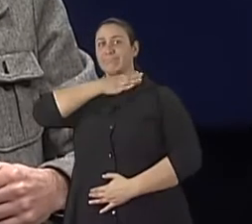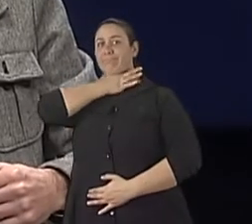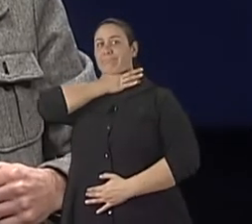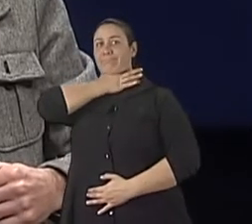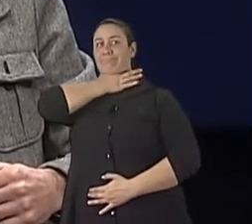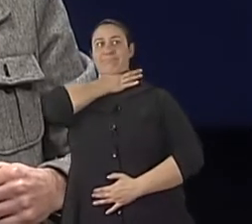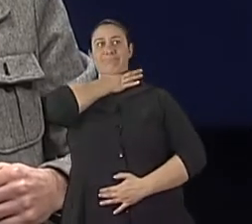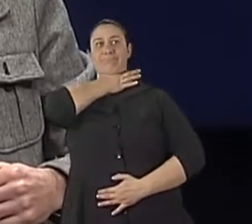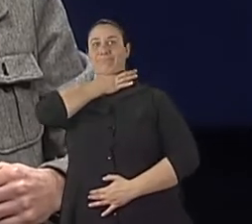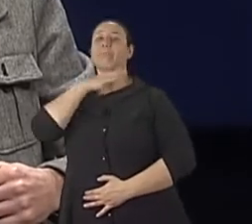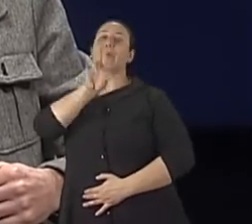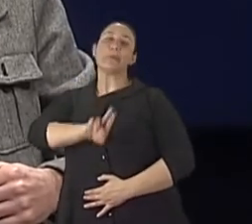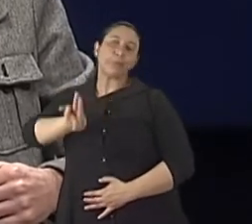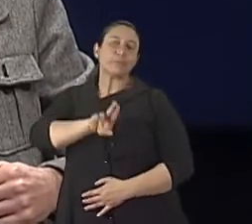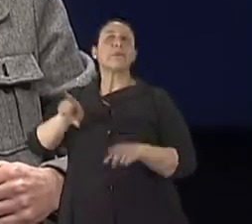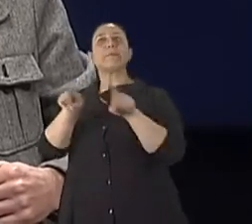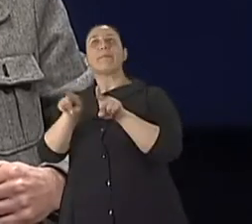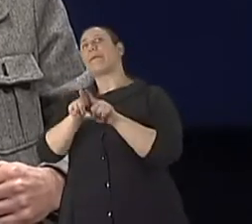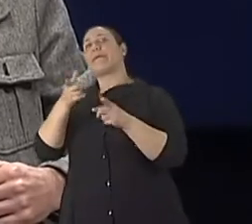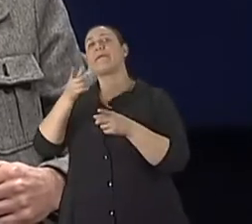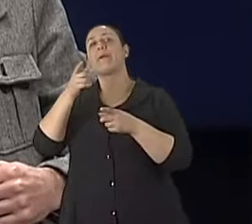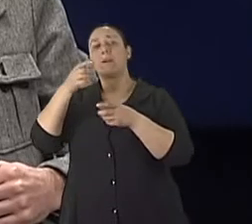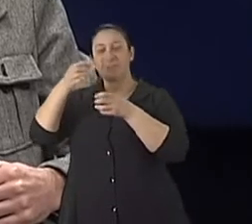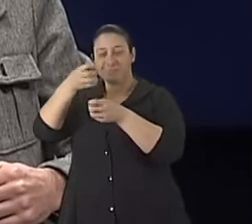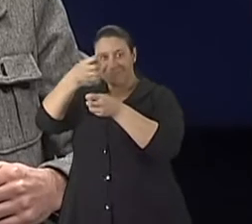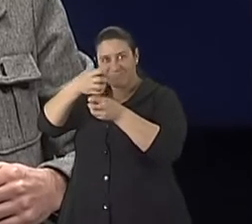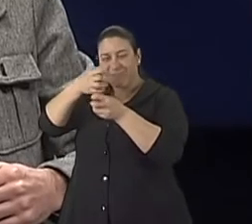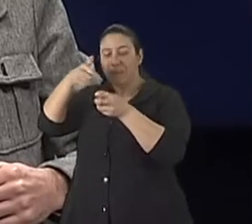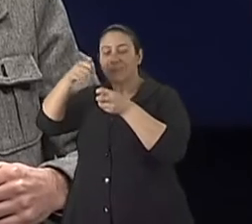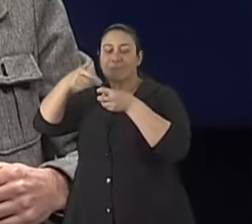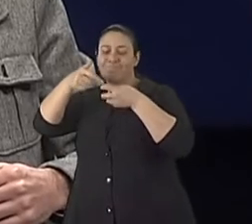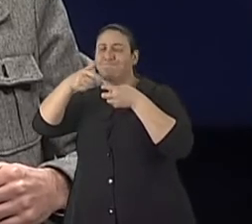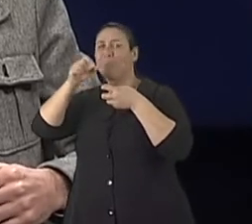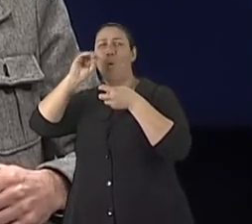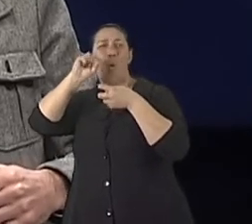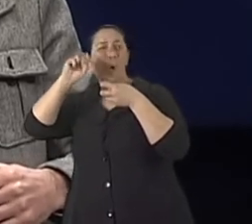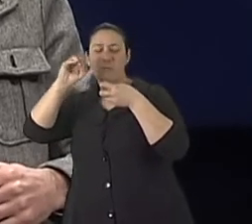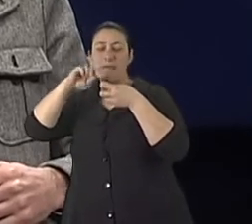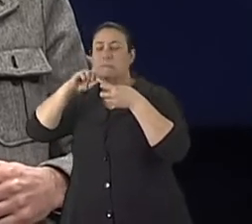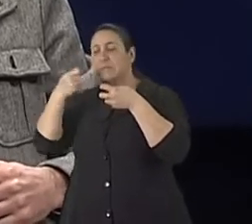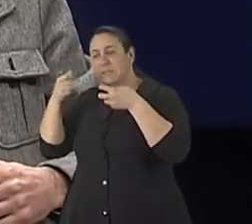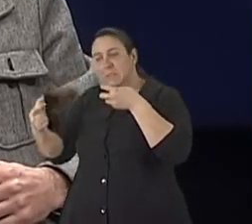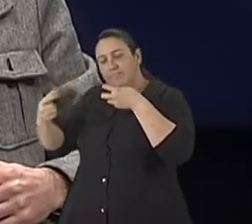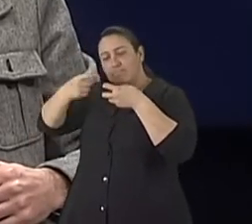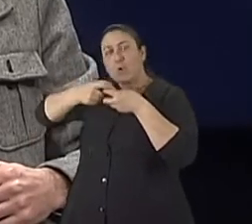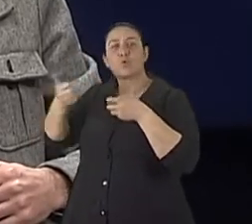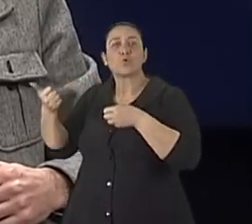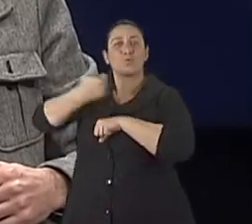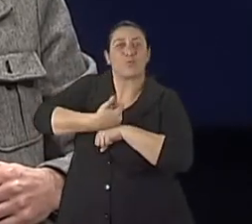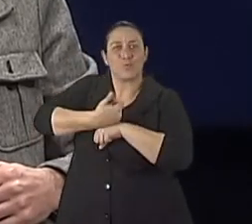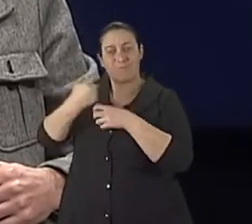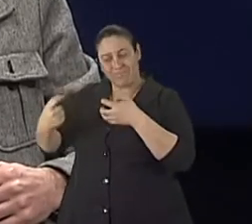exercícios para fortalecimento dessa estrutura muscular que muitas vezes o idoso está mais fácil é bem importante bom tendo se uma